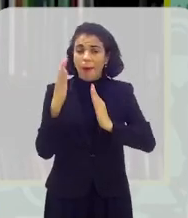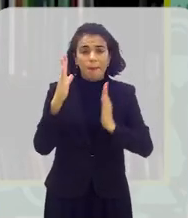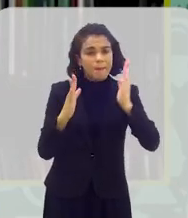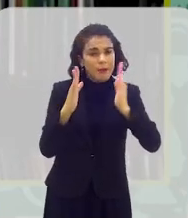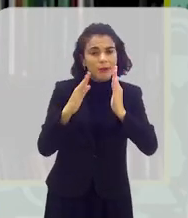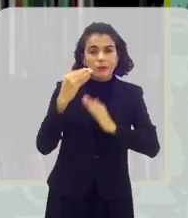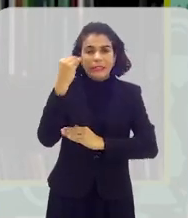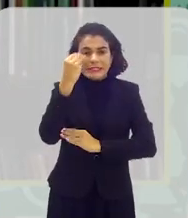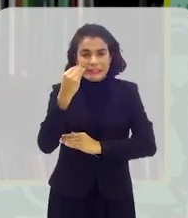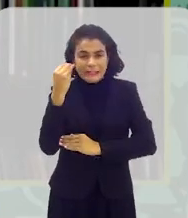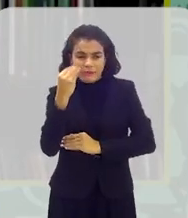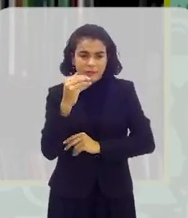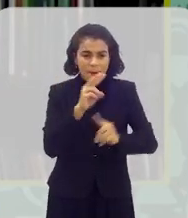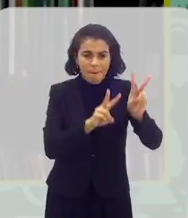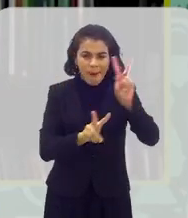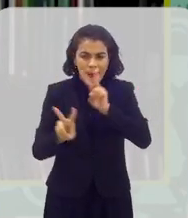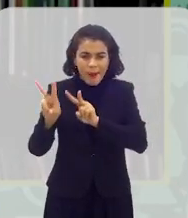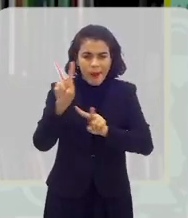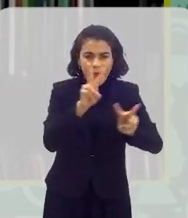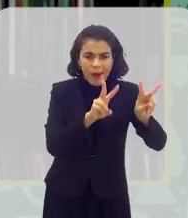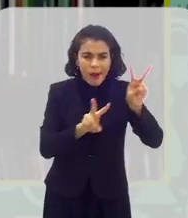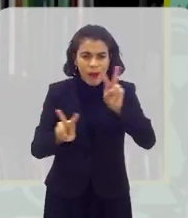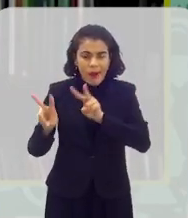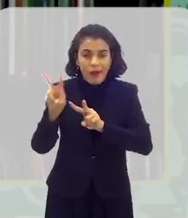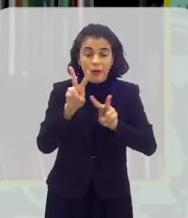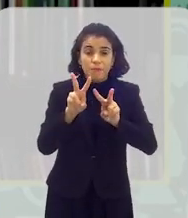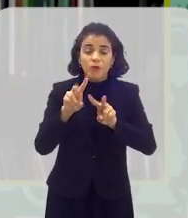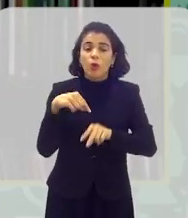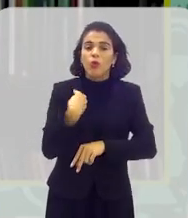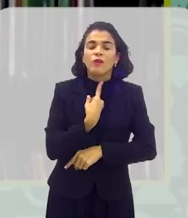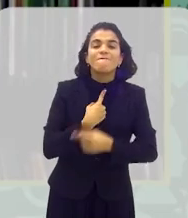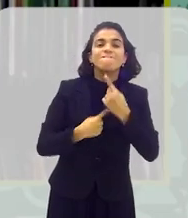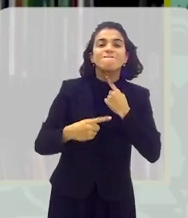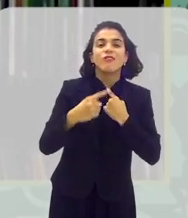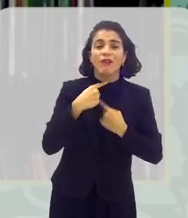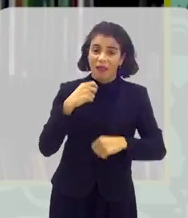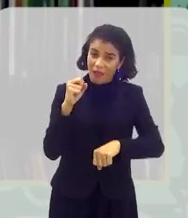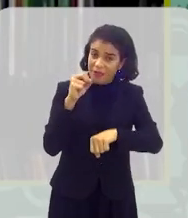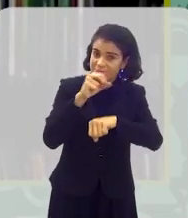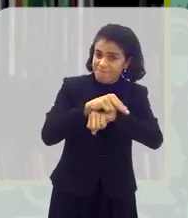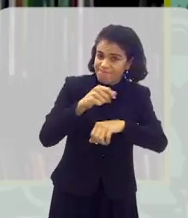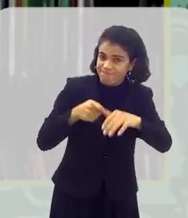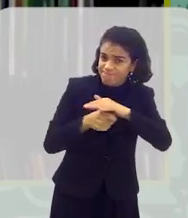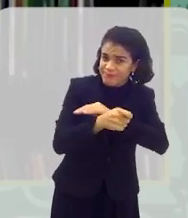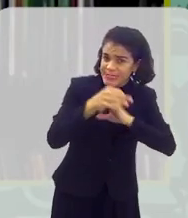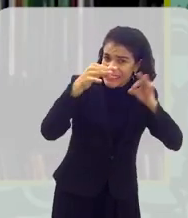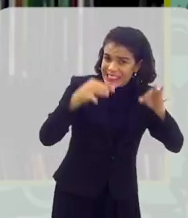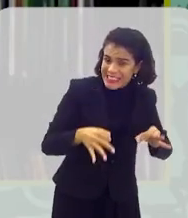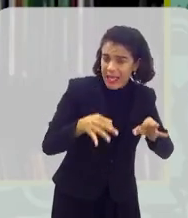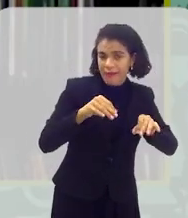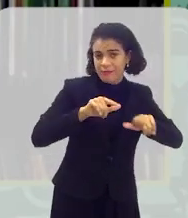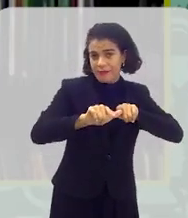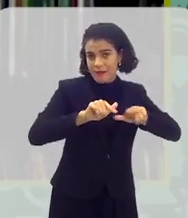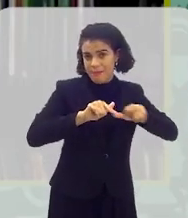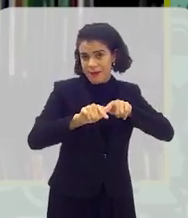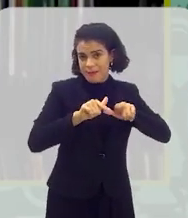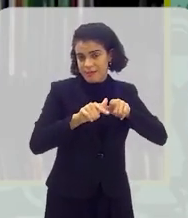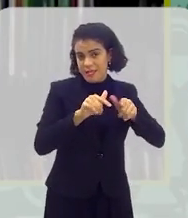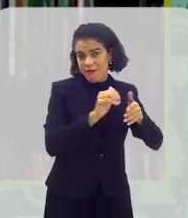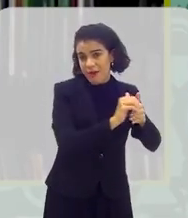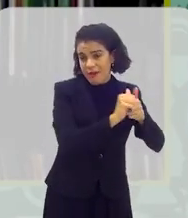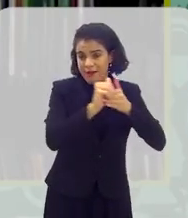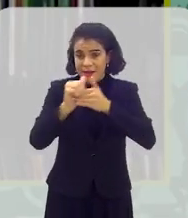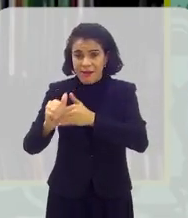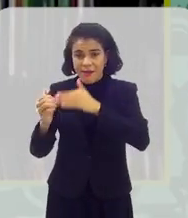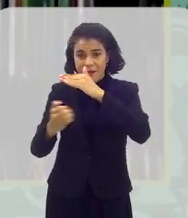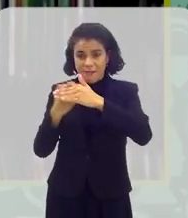é um período de experiência de observação no final o nosso desejo é que ele seja efetivado então se ele for encaminhado